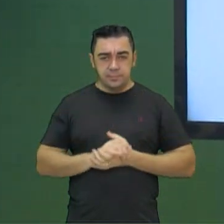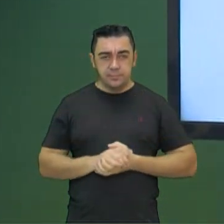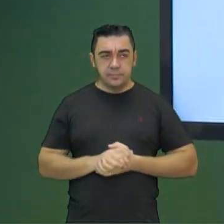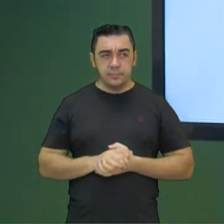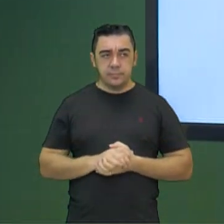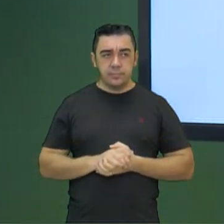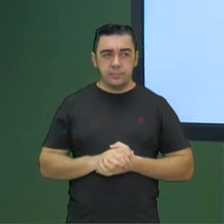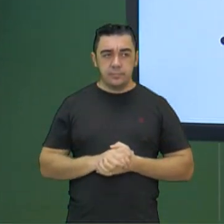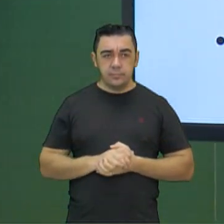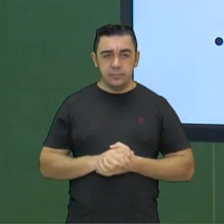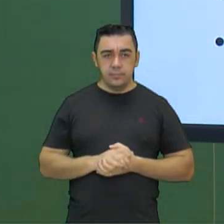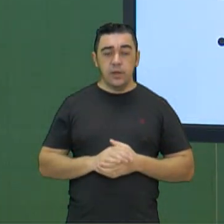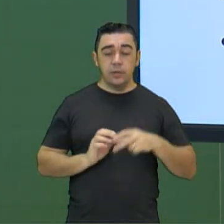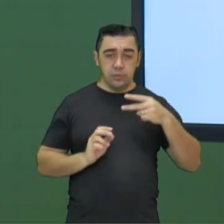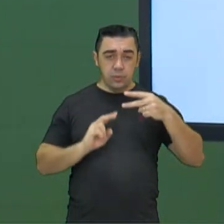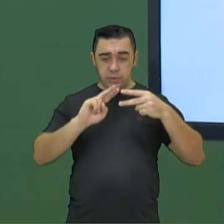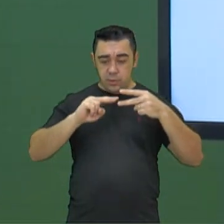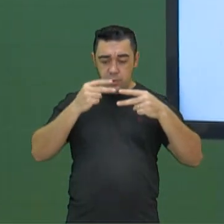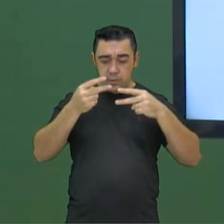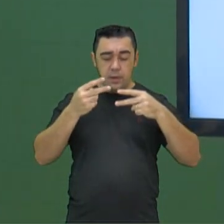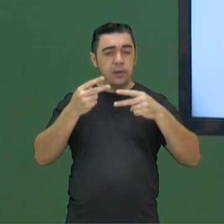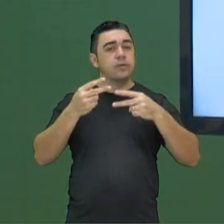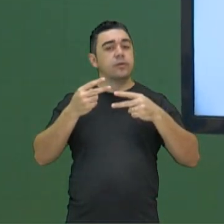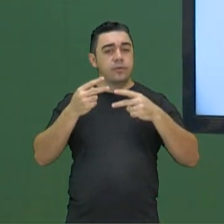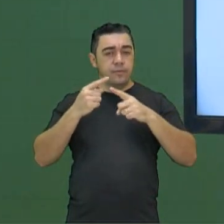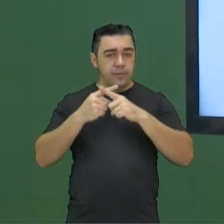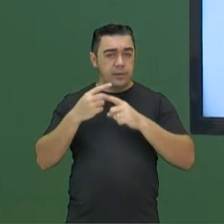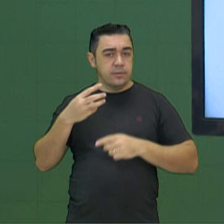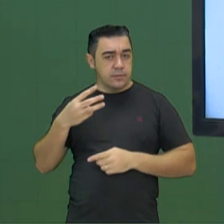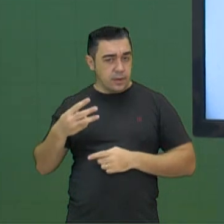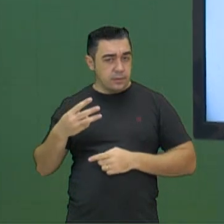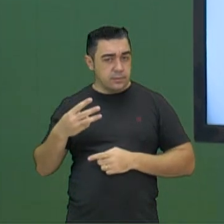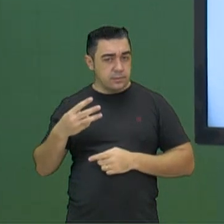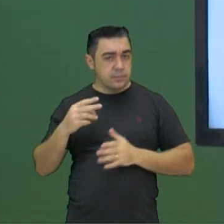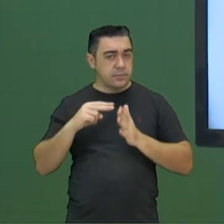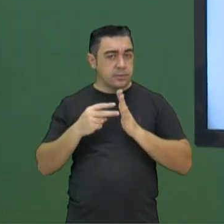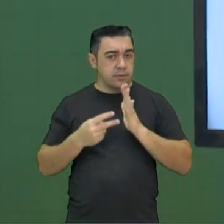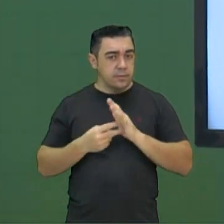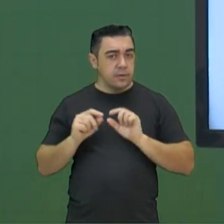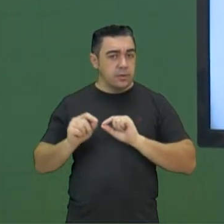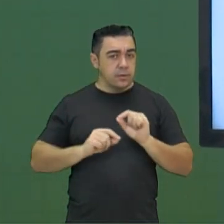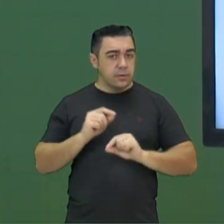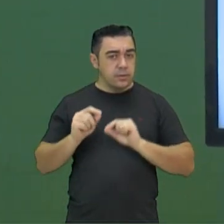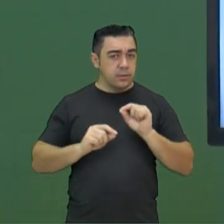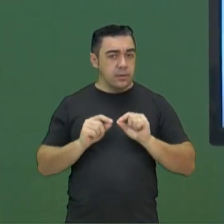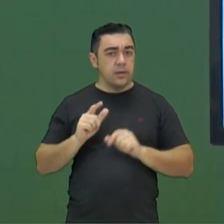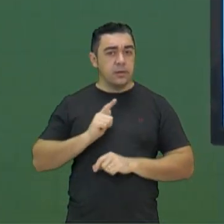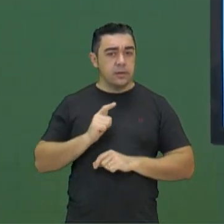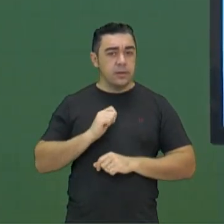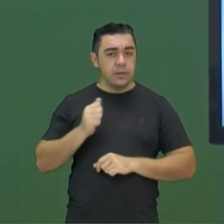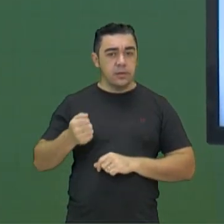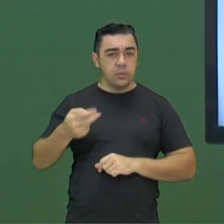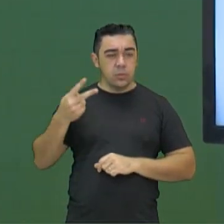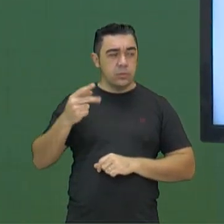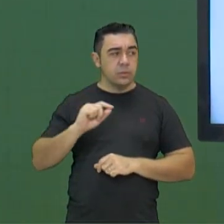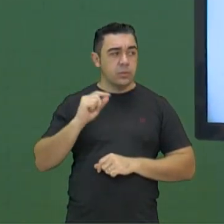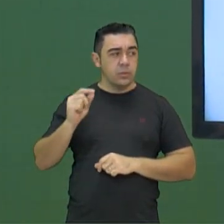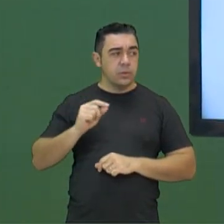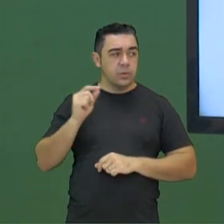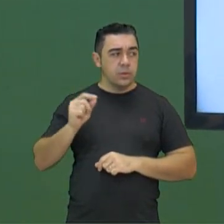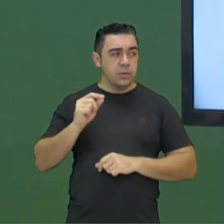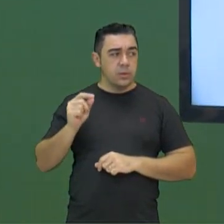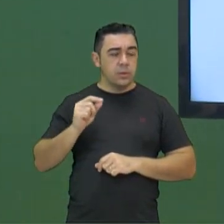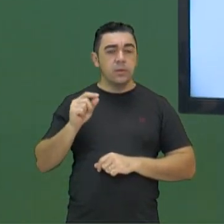quê? 2 ao quadrado vezes 3. Então, no lugar do 12, o que eu vou escrever? 2